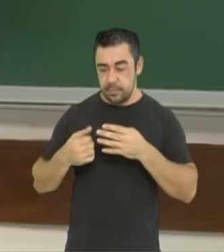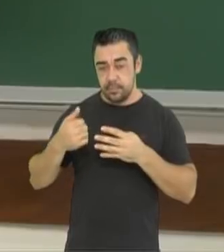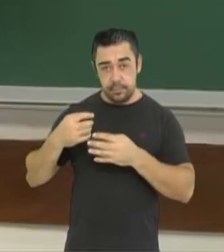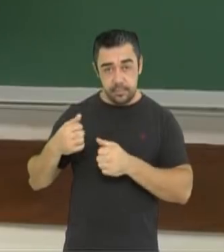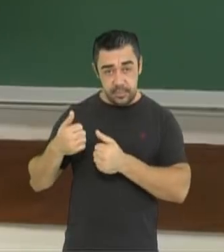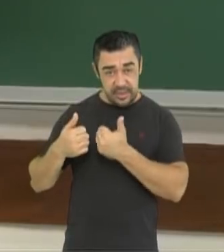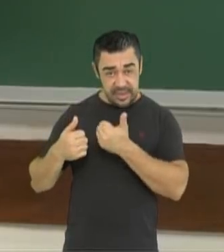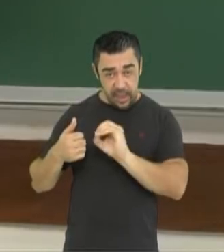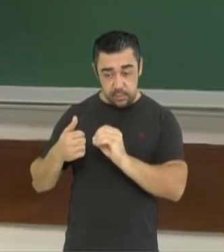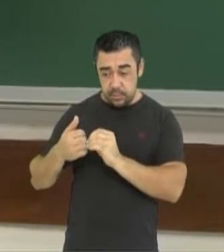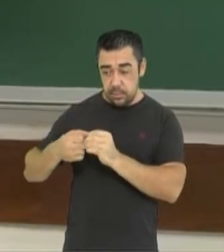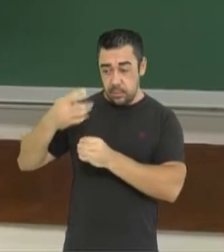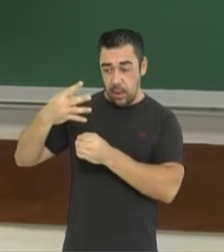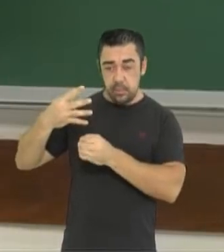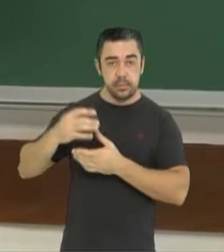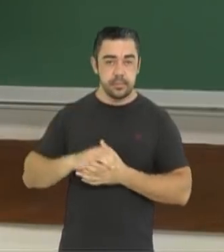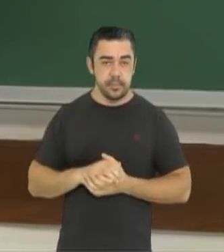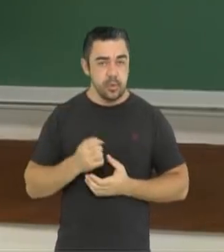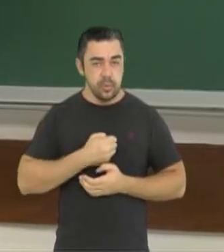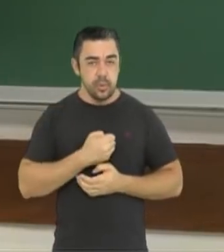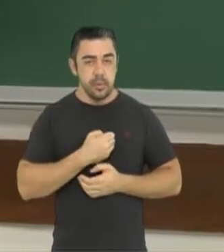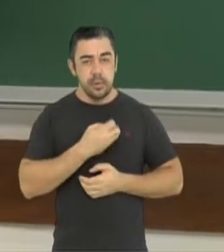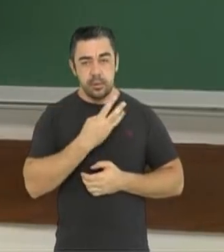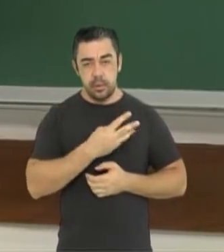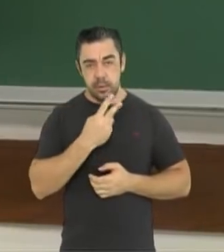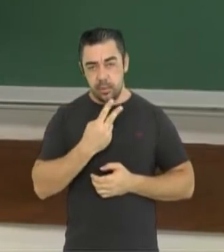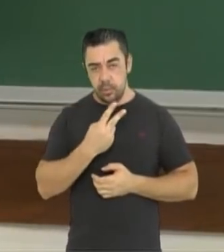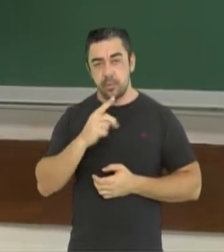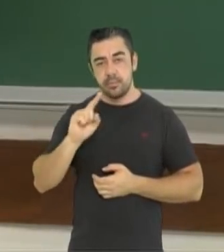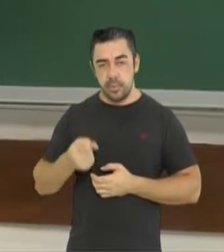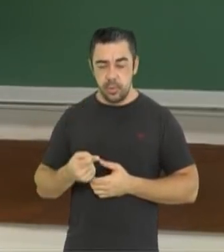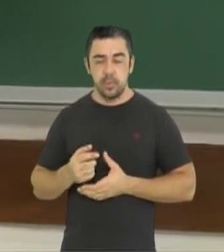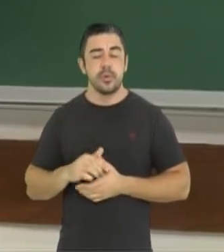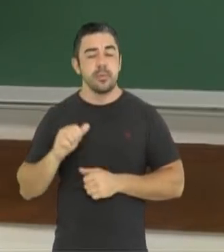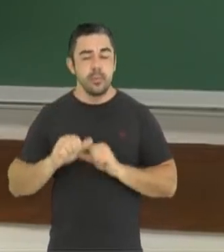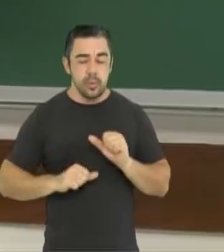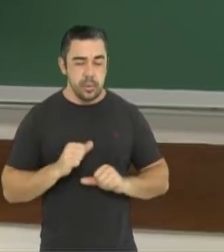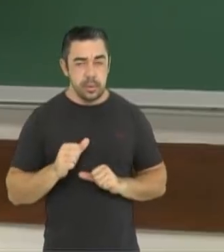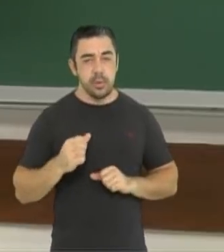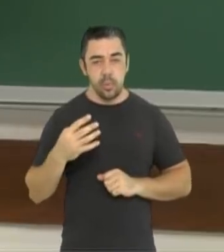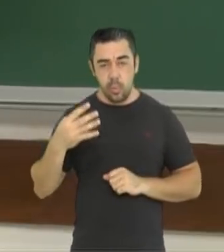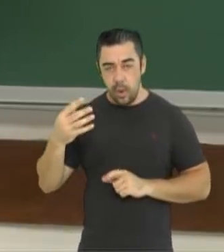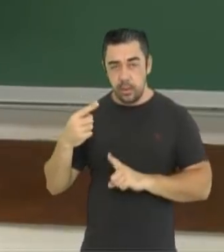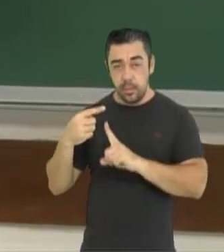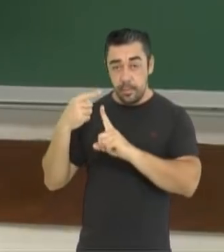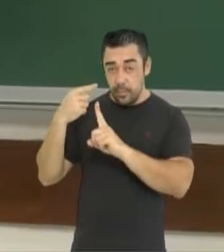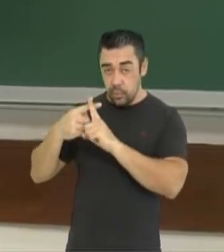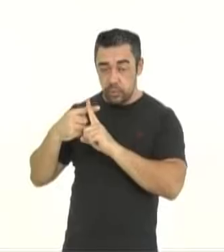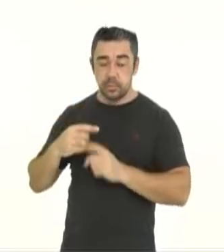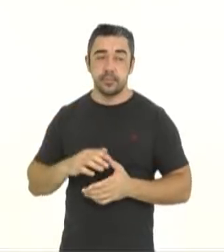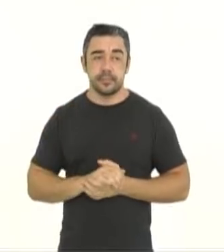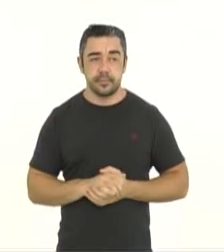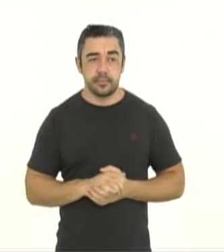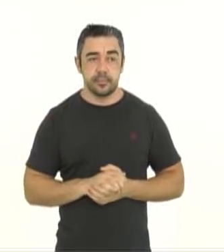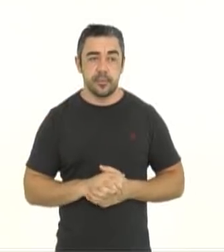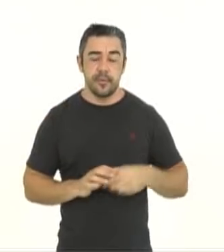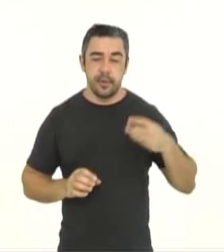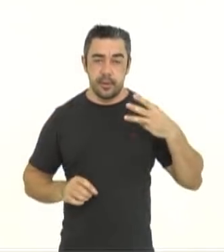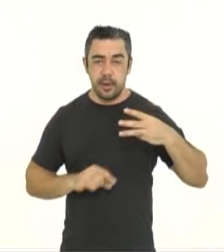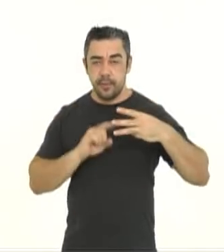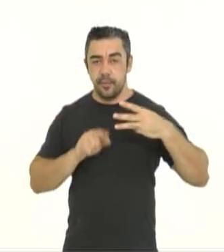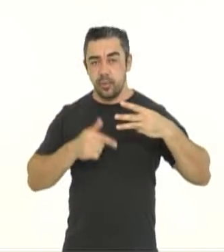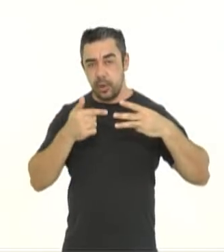E como estamos falando de um número grande, 32.000, esse 4 é positivo. Escrever na notação